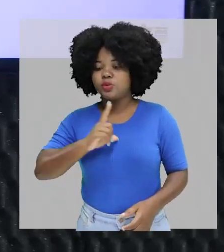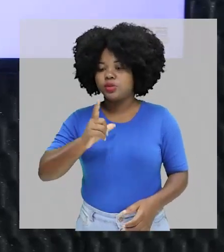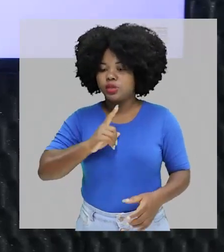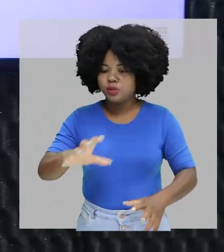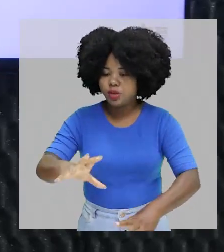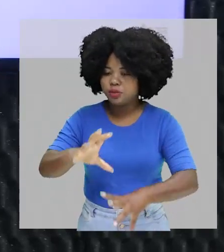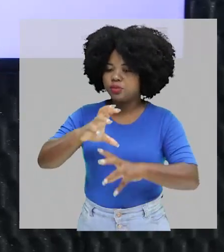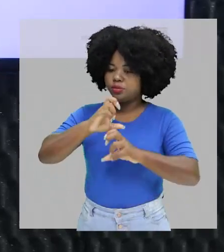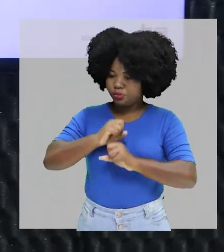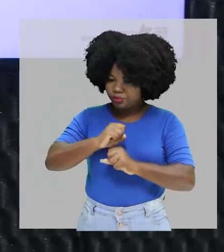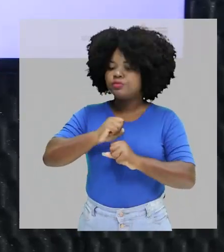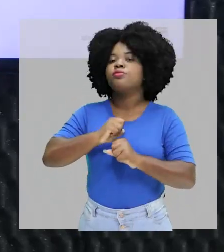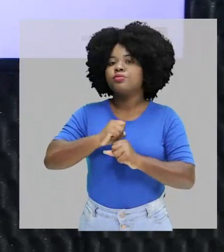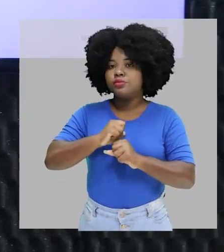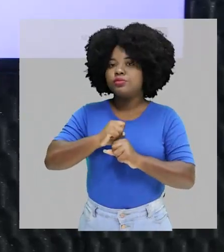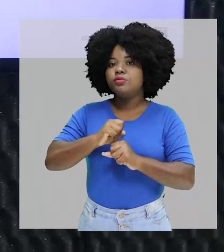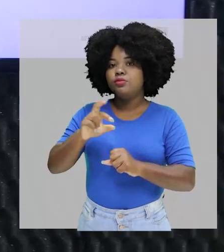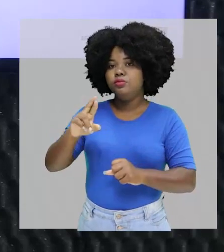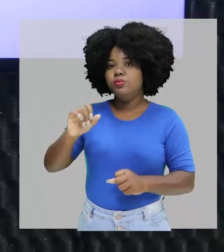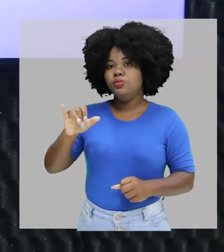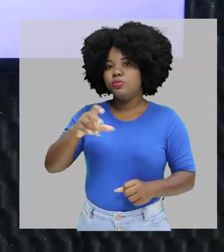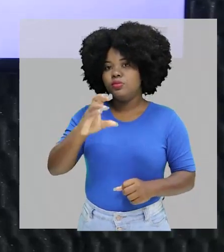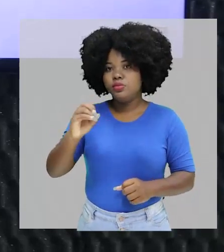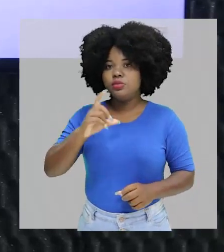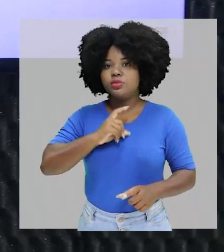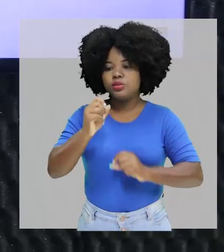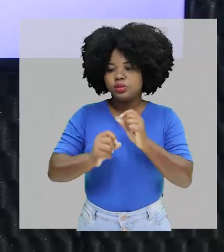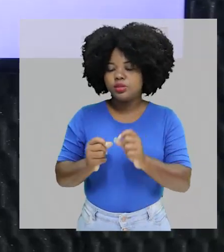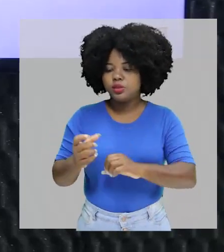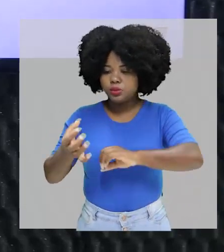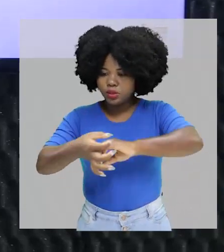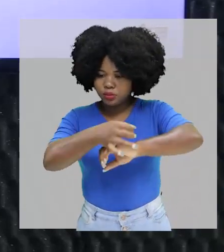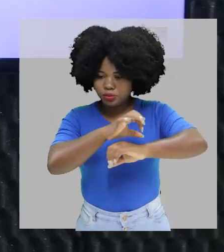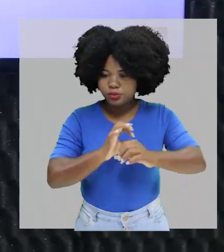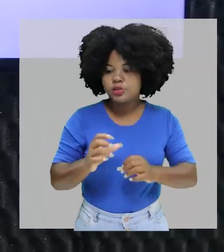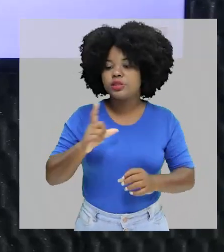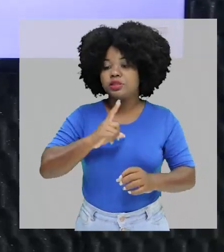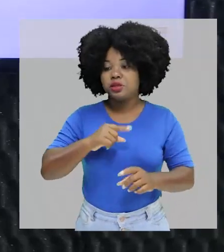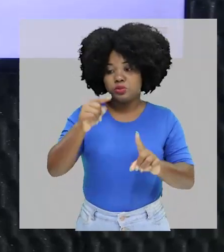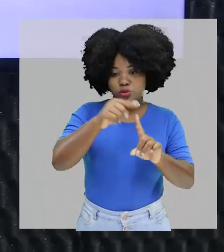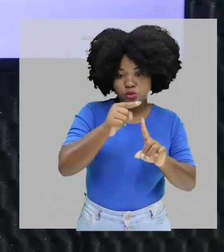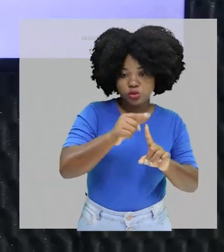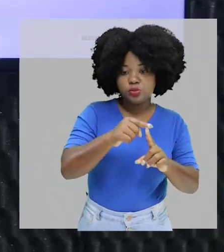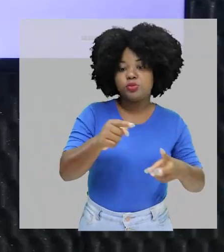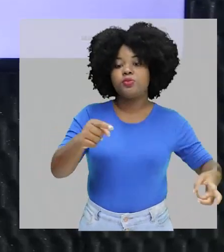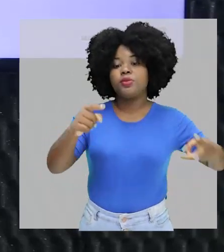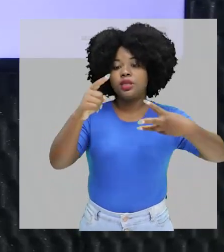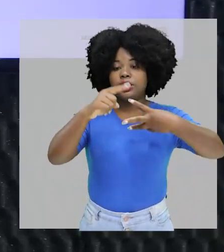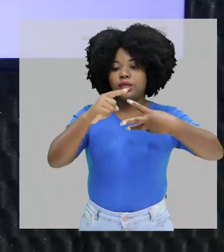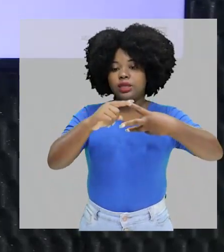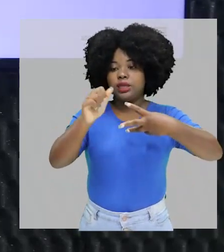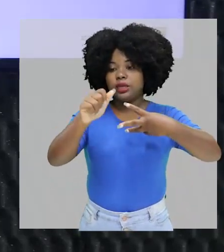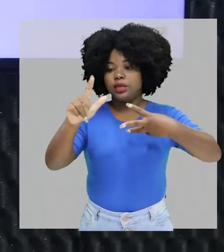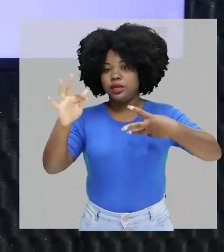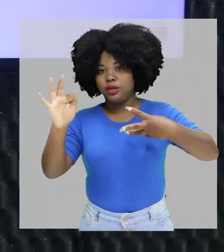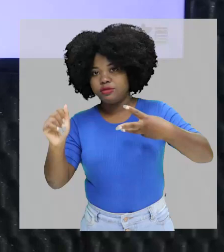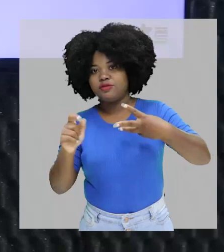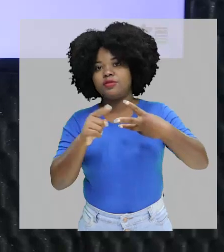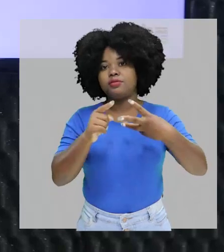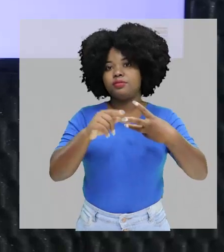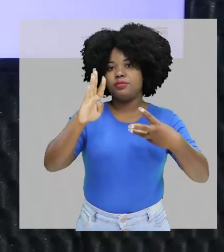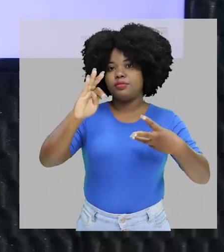ser na forma de partículas, aí eu vou ter radiação do tipo alfa, radiação do tipo beta, ou então na forma de